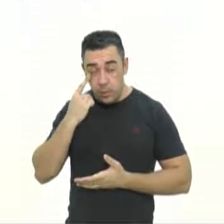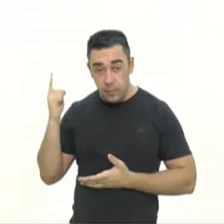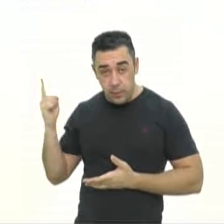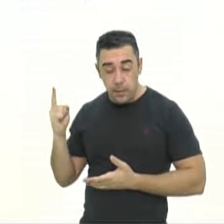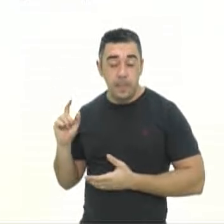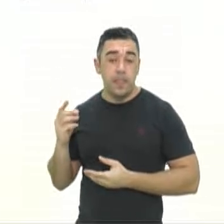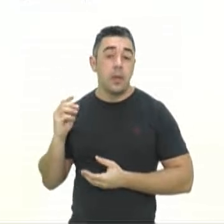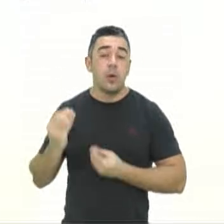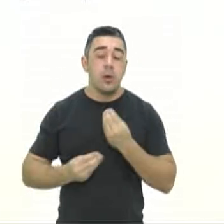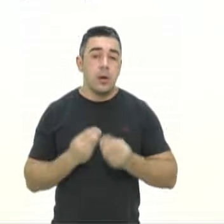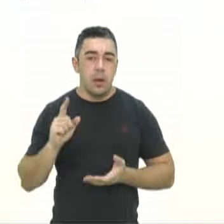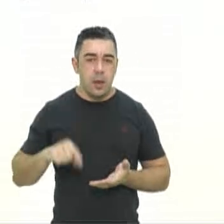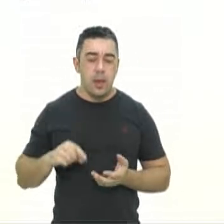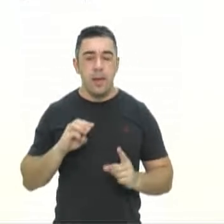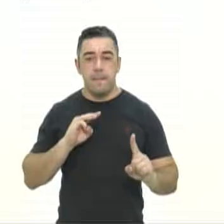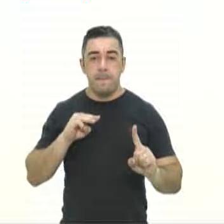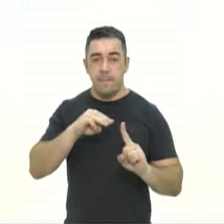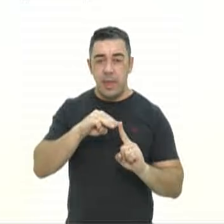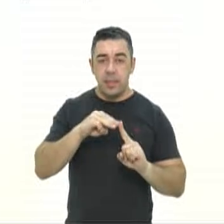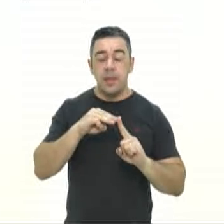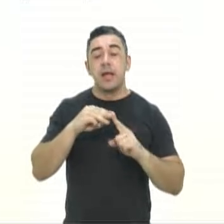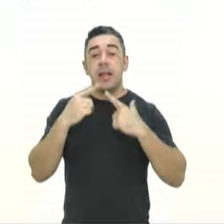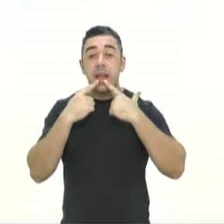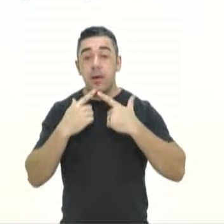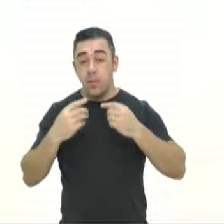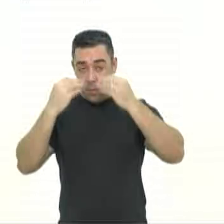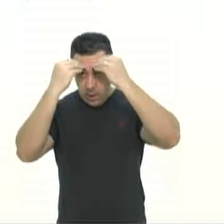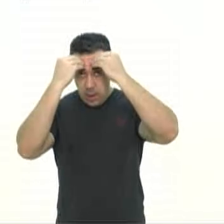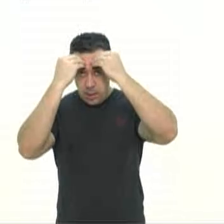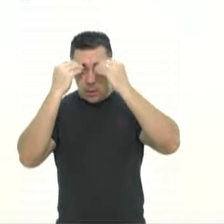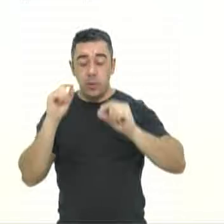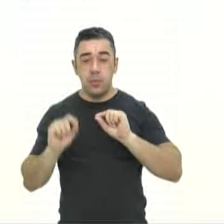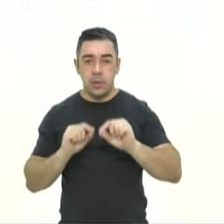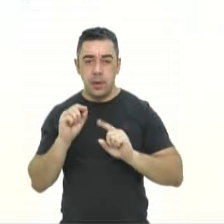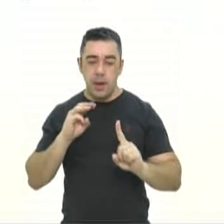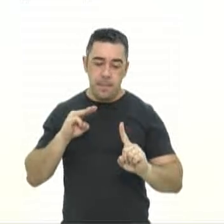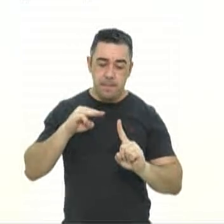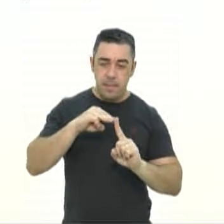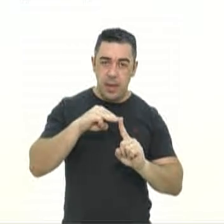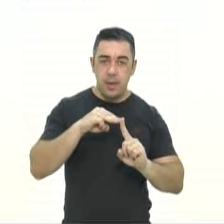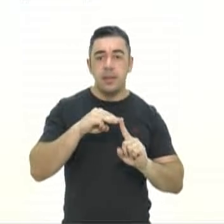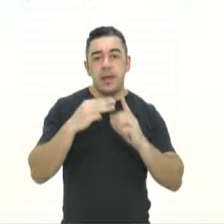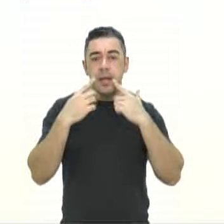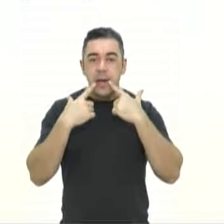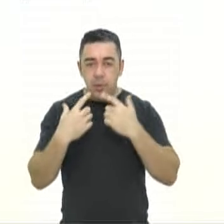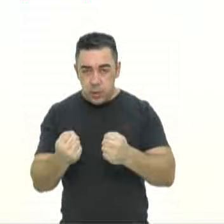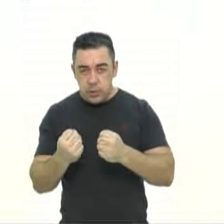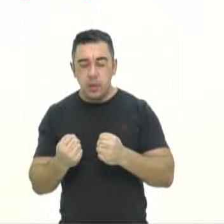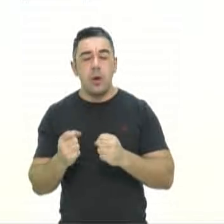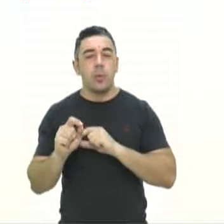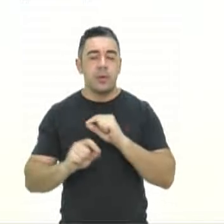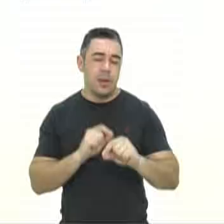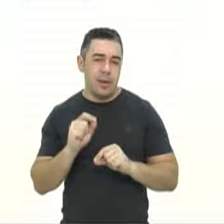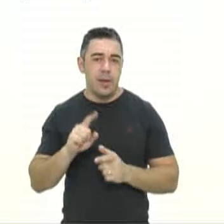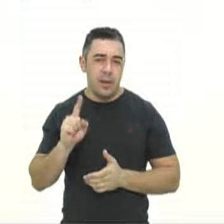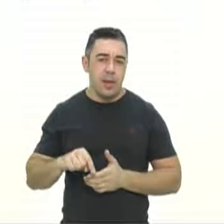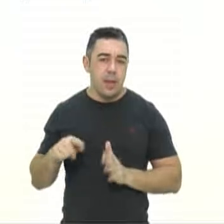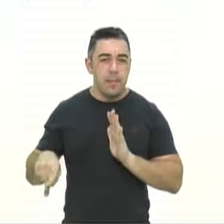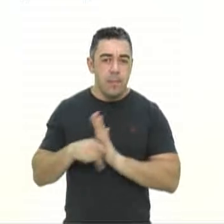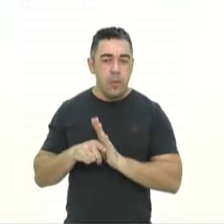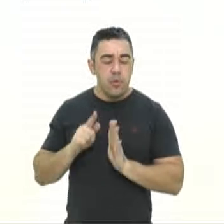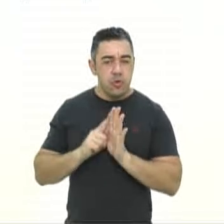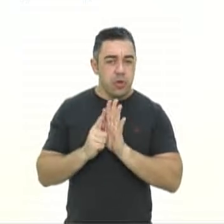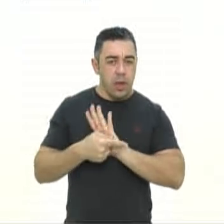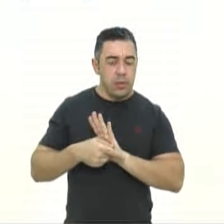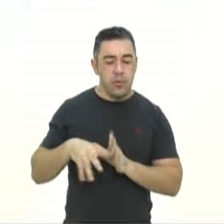linguagem utilizada é a da metalinguagem, certo? A função metalinguística. Pois é um texto que trata de seu próprio